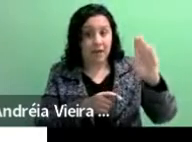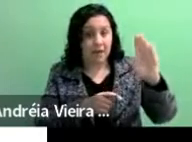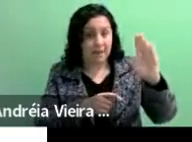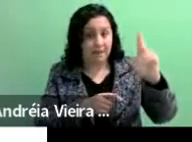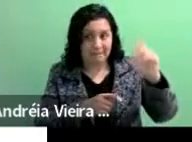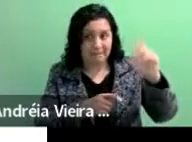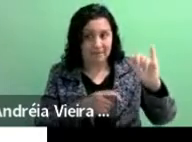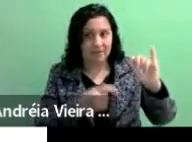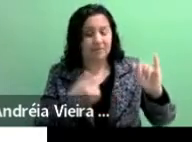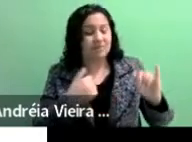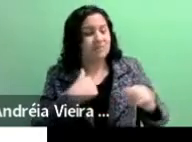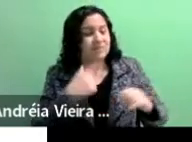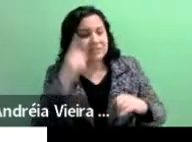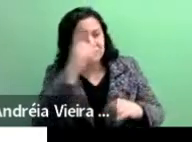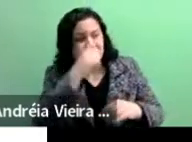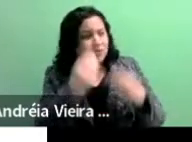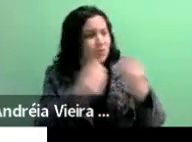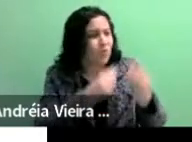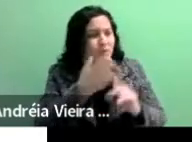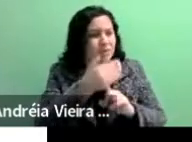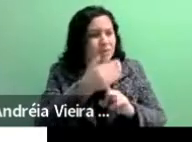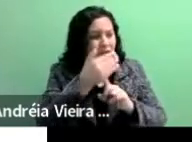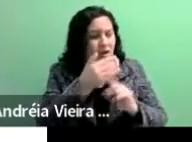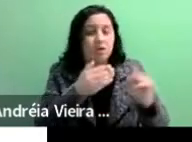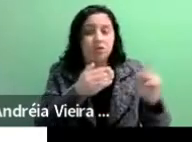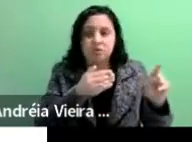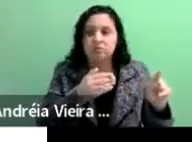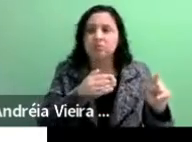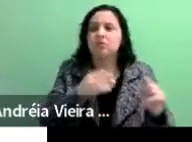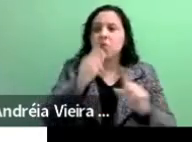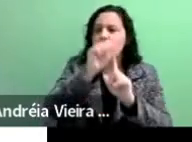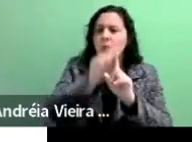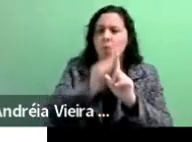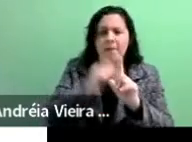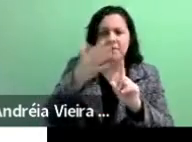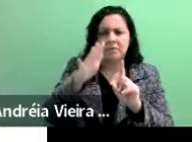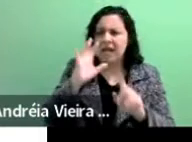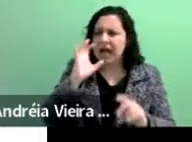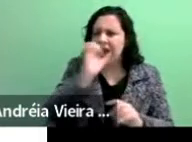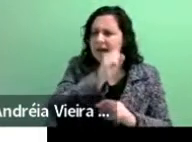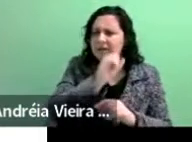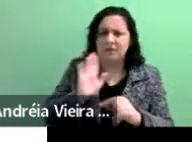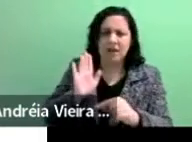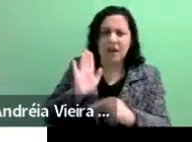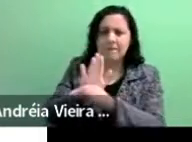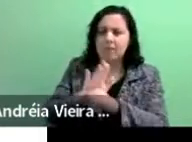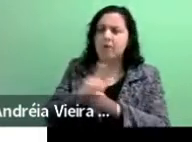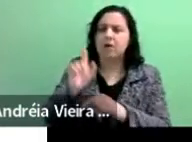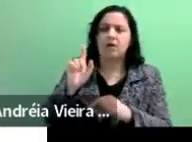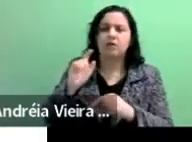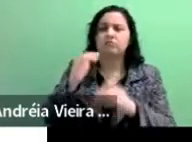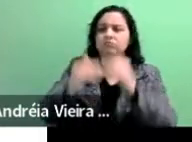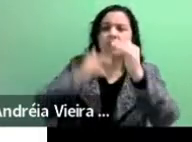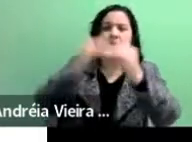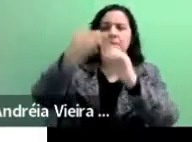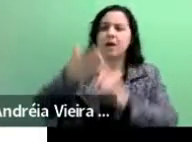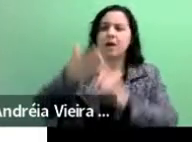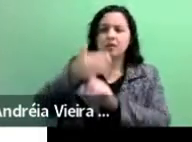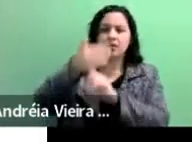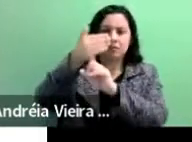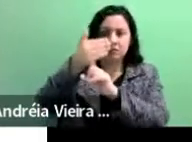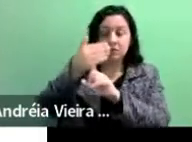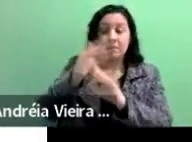desenvolvimento daquela tecnologia. Então, de uma maneira muito rápida, a gente apoia o desenvolvimento da tecnologia, compartilhando o custo